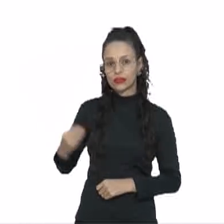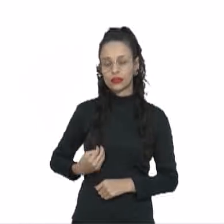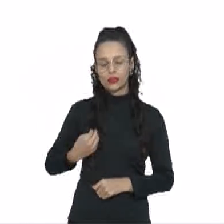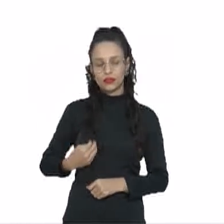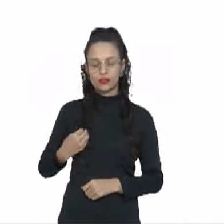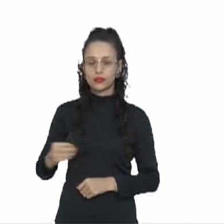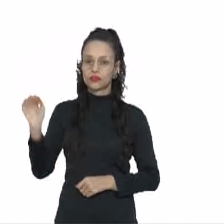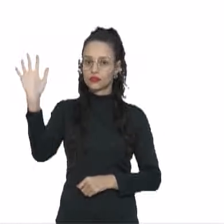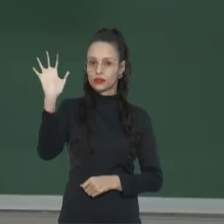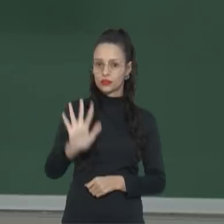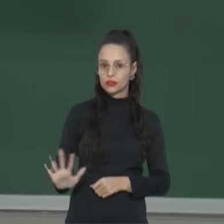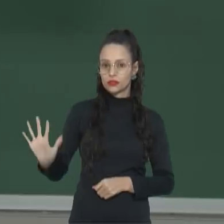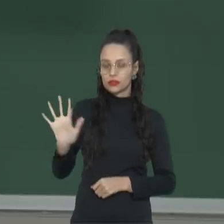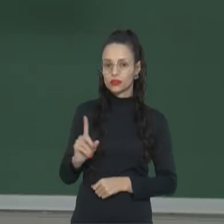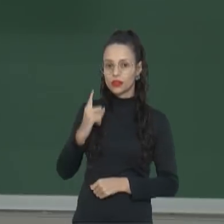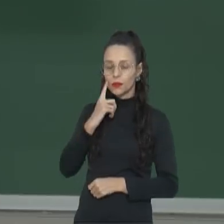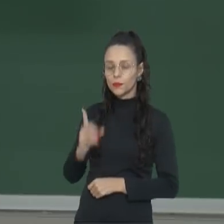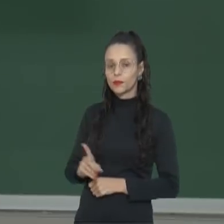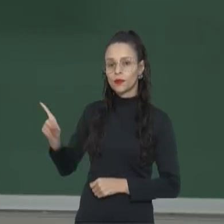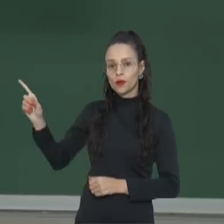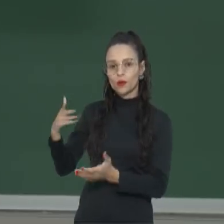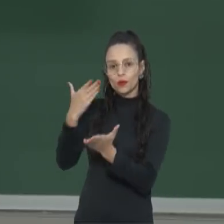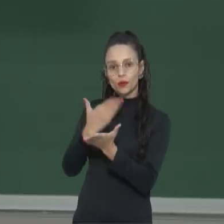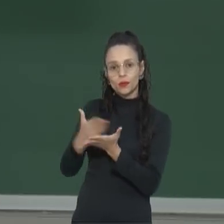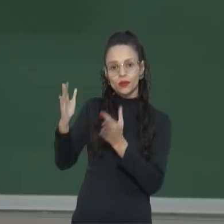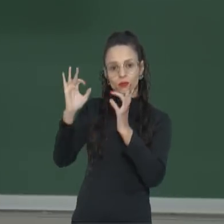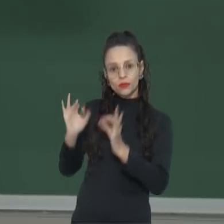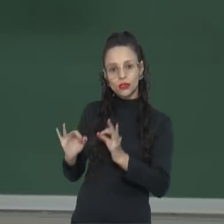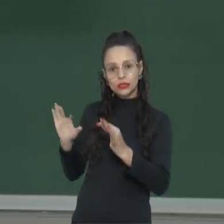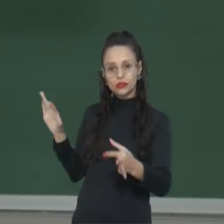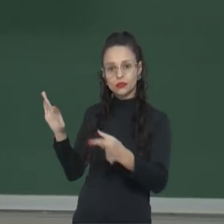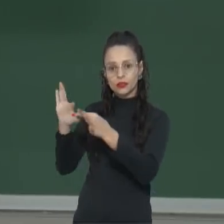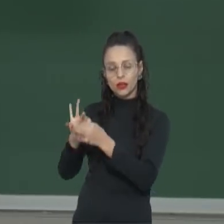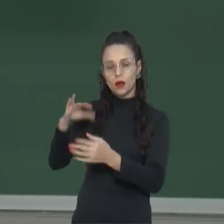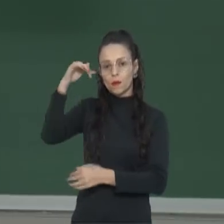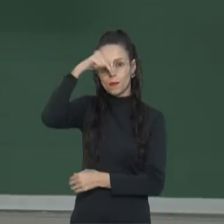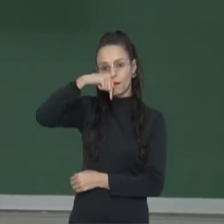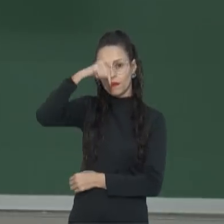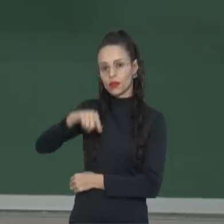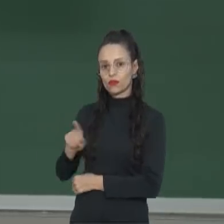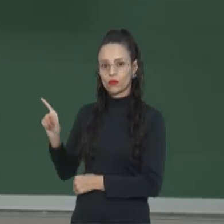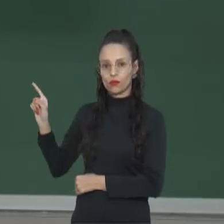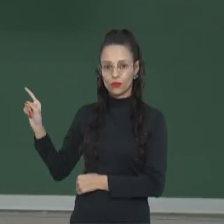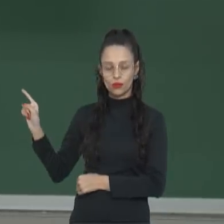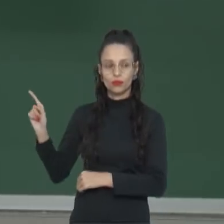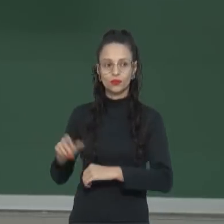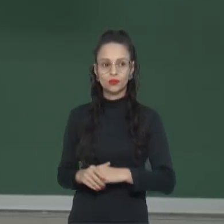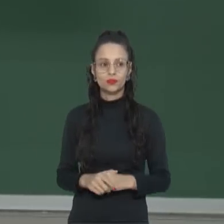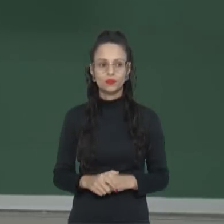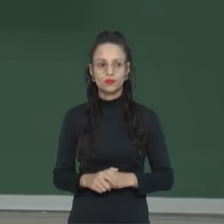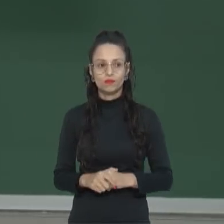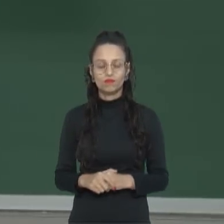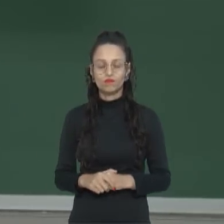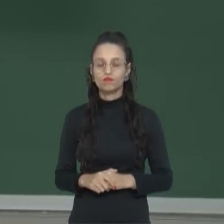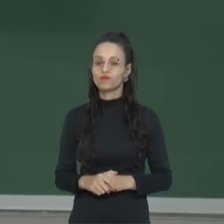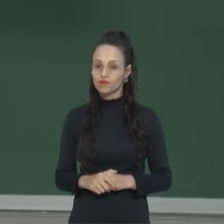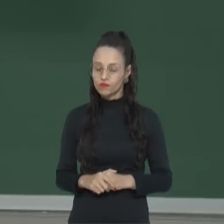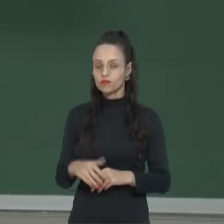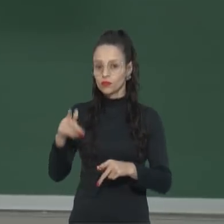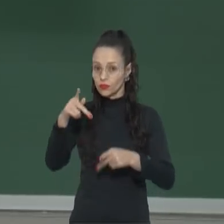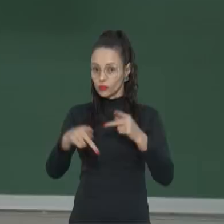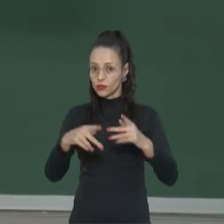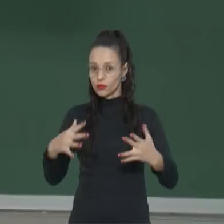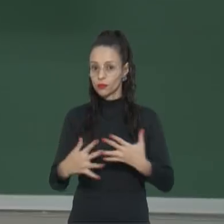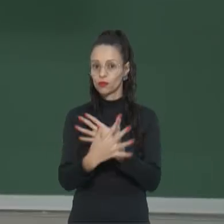na região. O início, a origem deles está relacionada ao Peru, né? Os incas, por volta